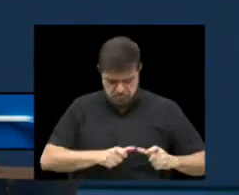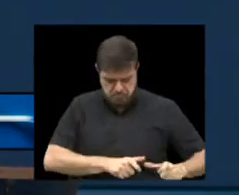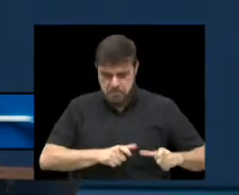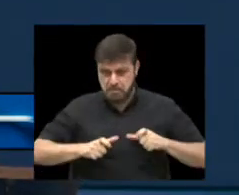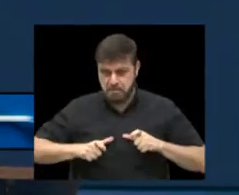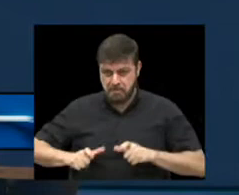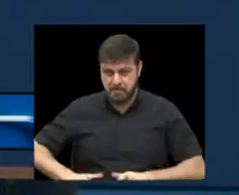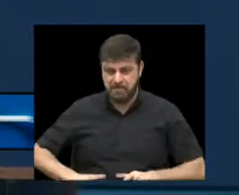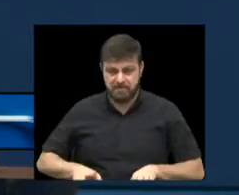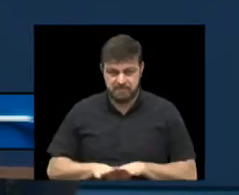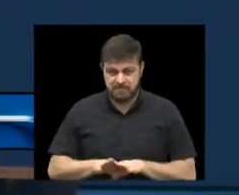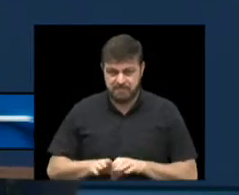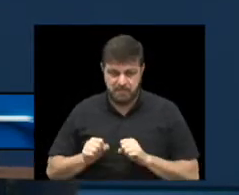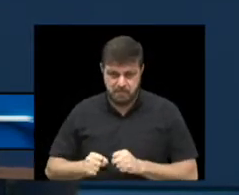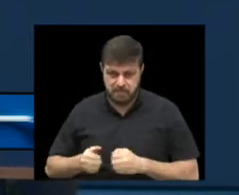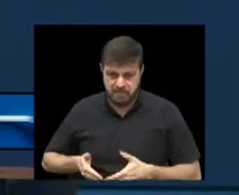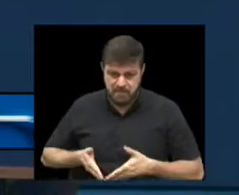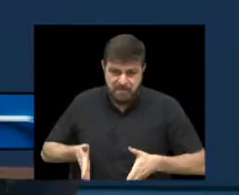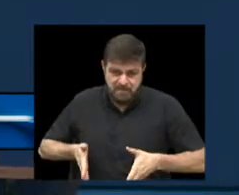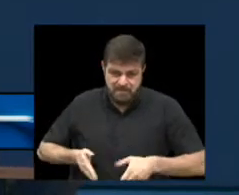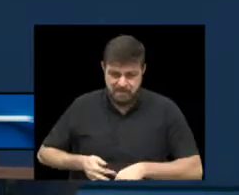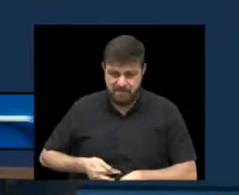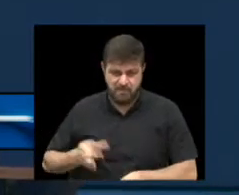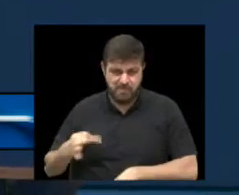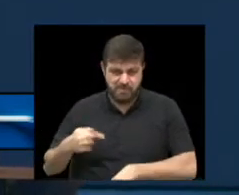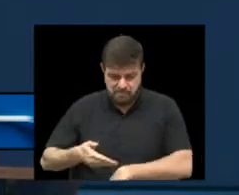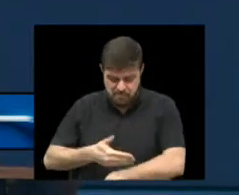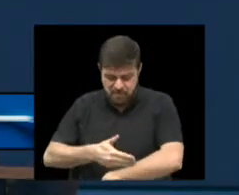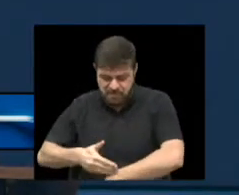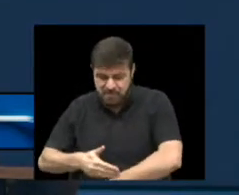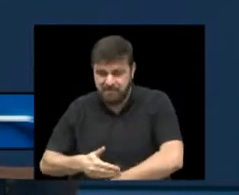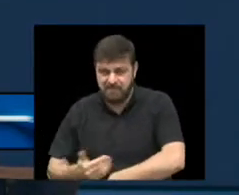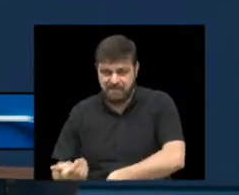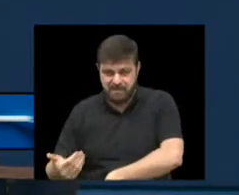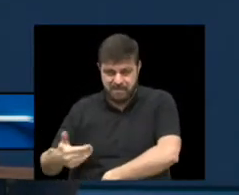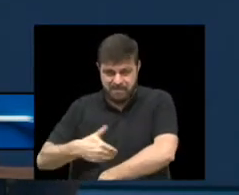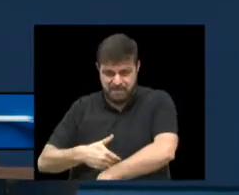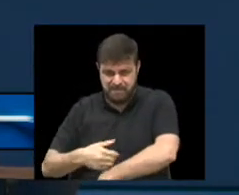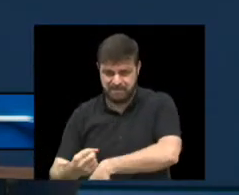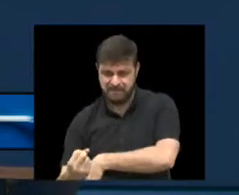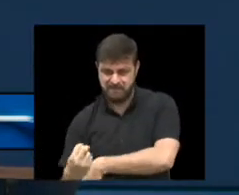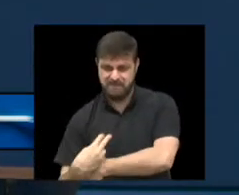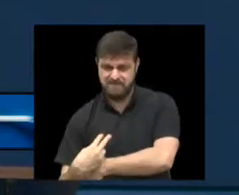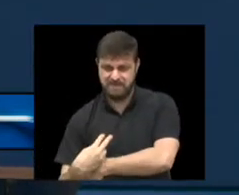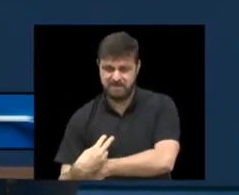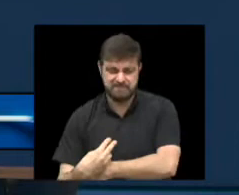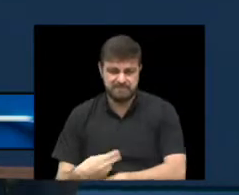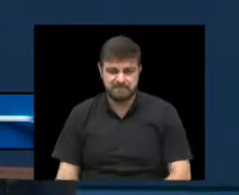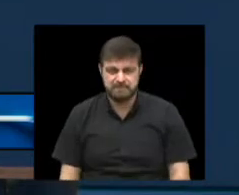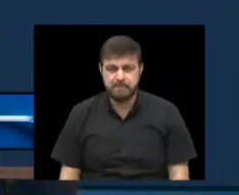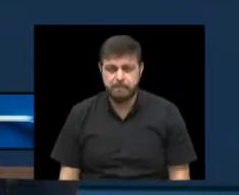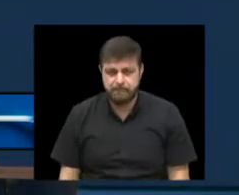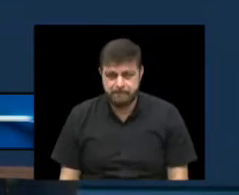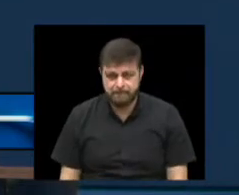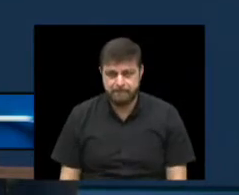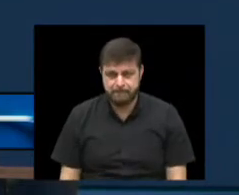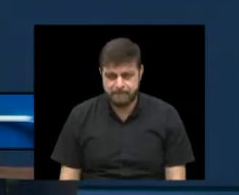que haja aí uma porta de entrada, algum ferimento, alguma microabrasão, alguma lesão nas mucosas,